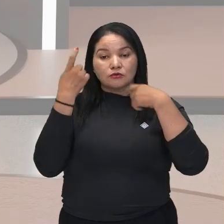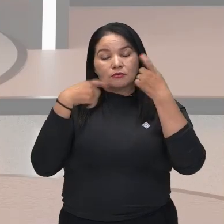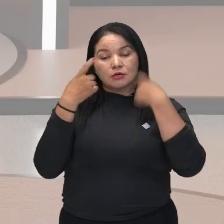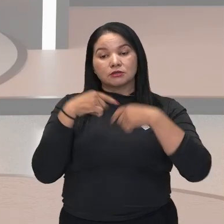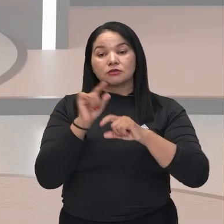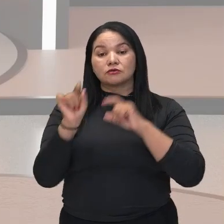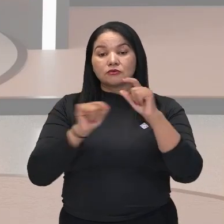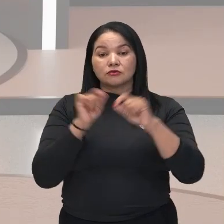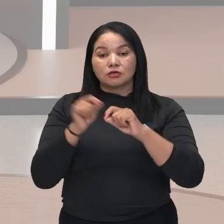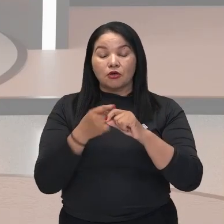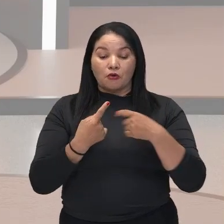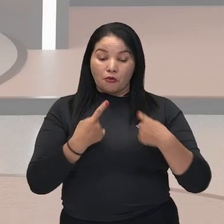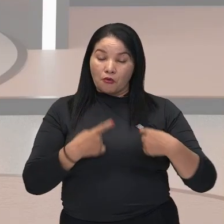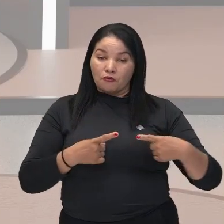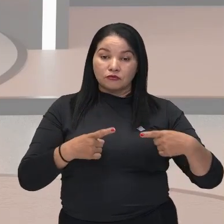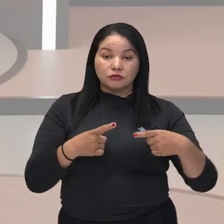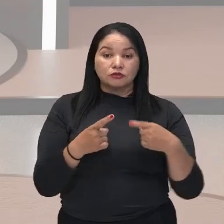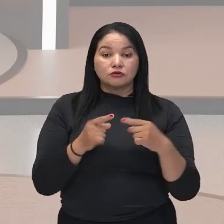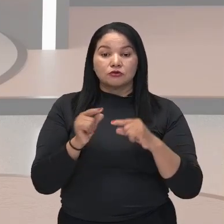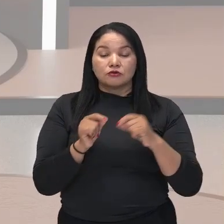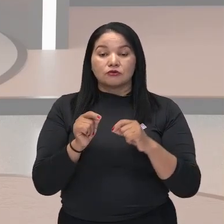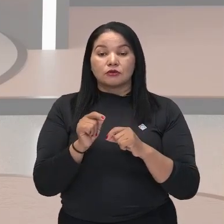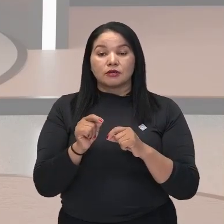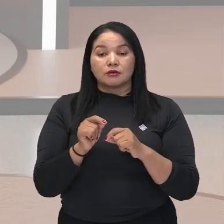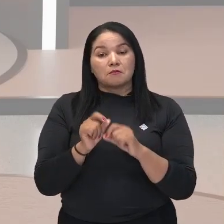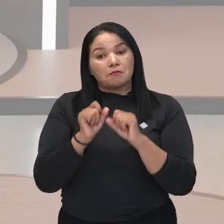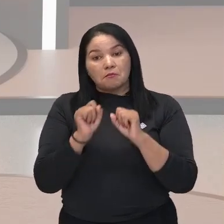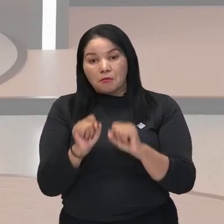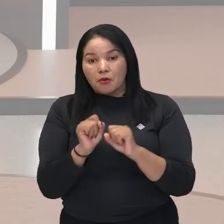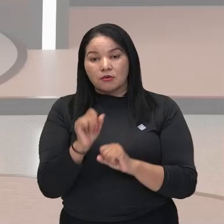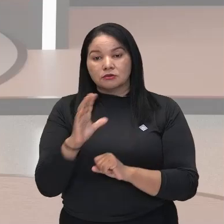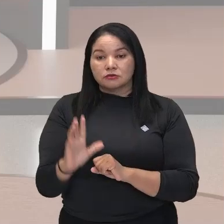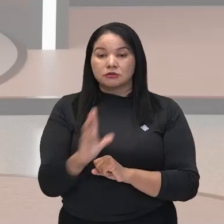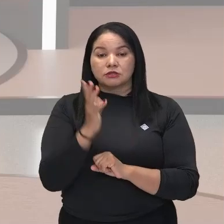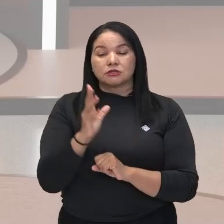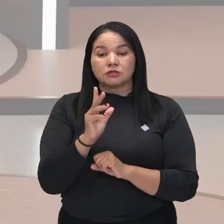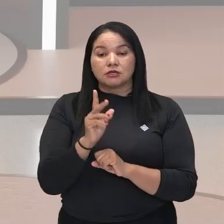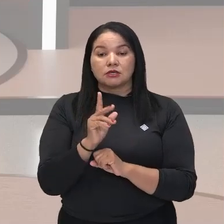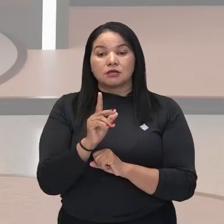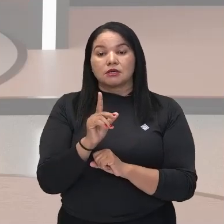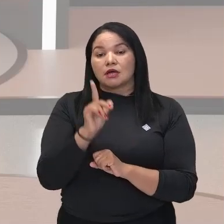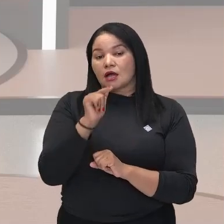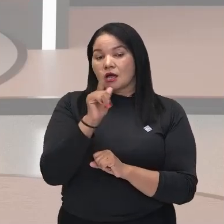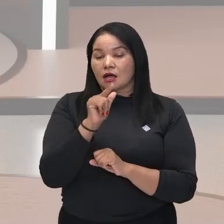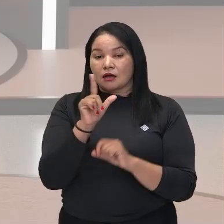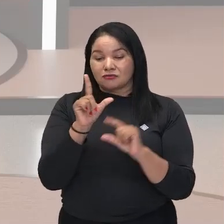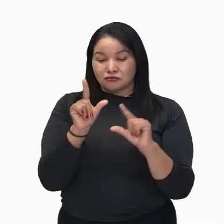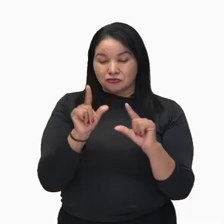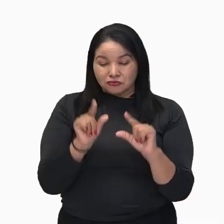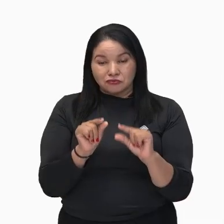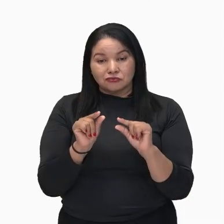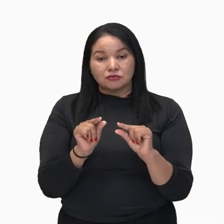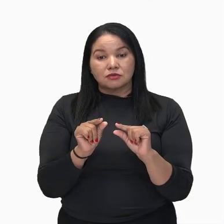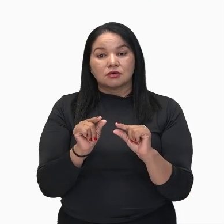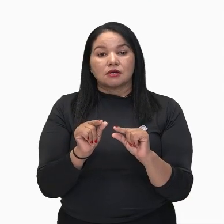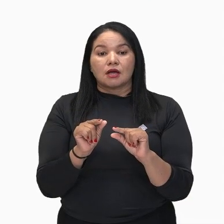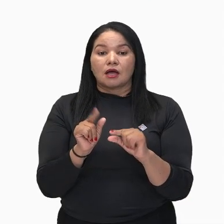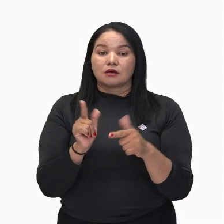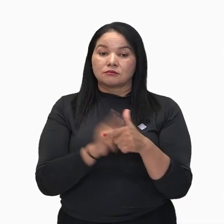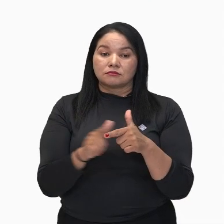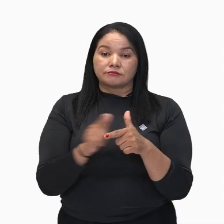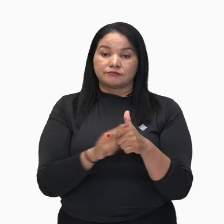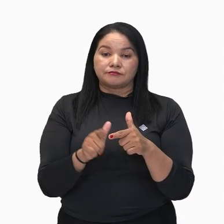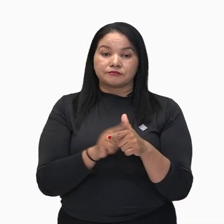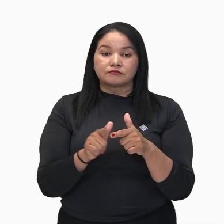com os conflitos que acabam surgindo, um outro conflito que pode ocorrer vai ser a escassez de água no Oriente Médio. Olha só,